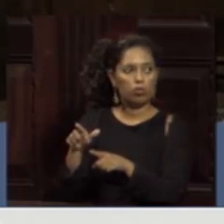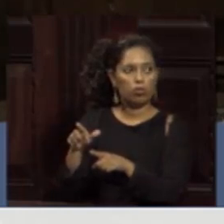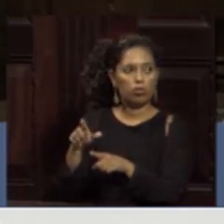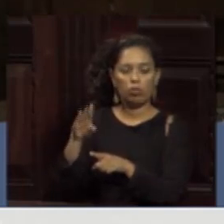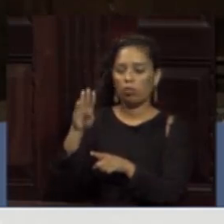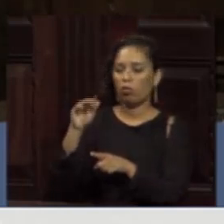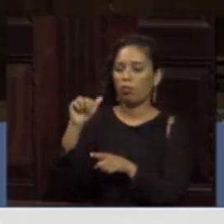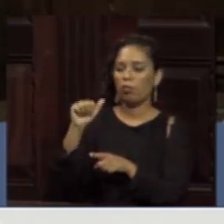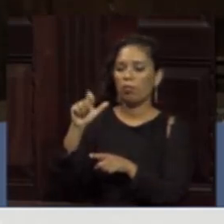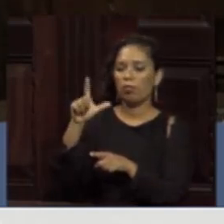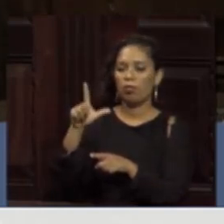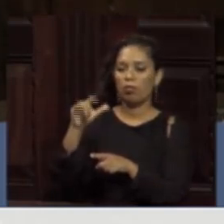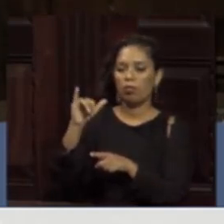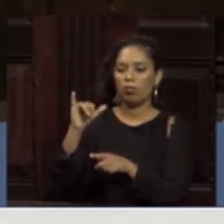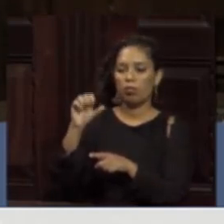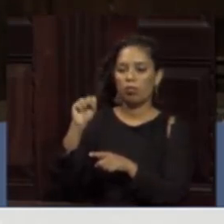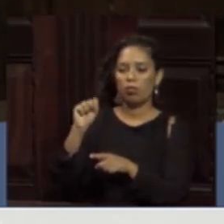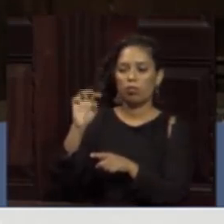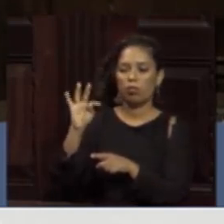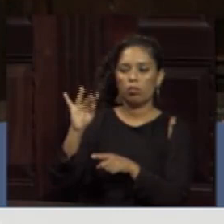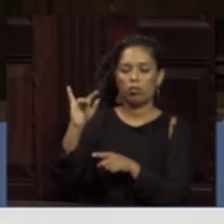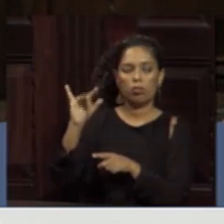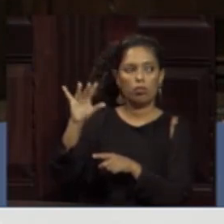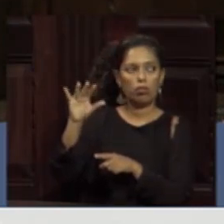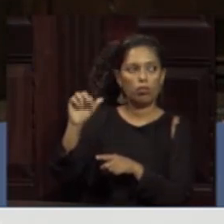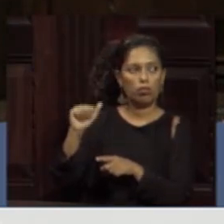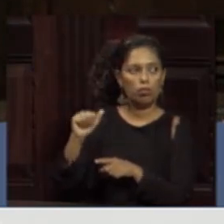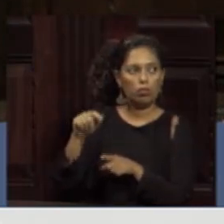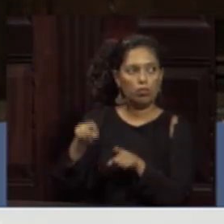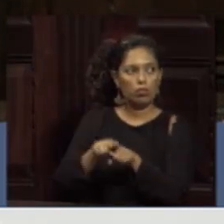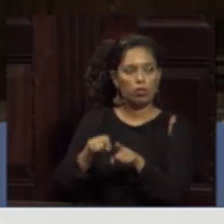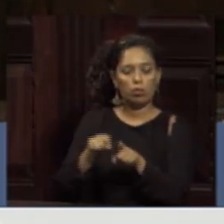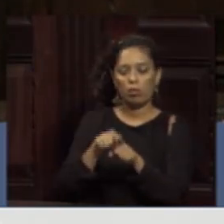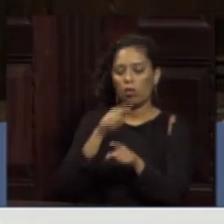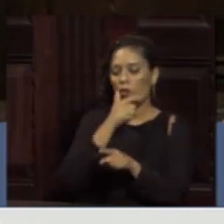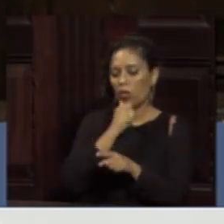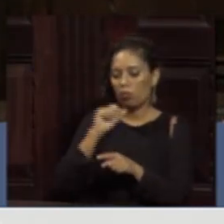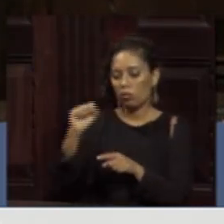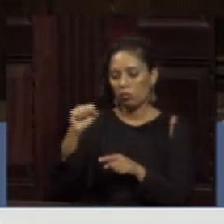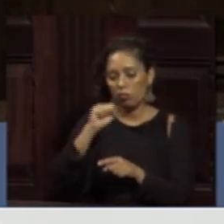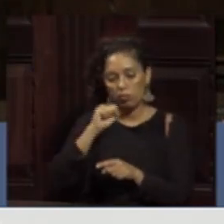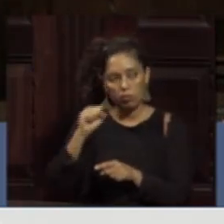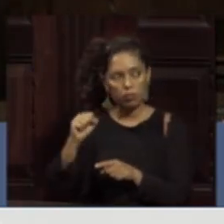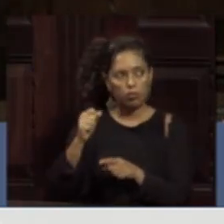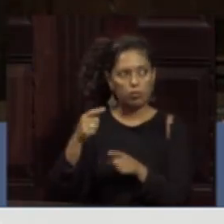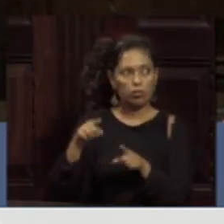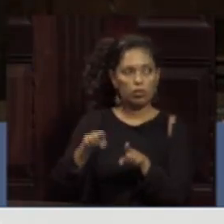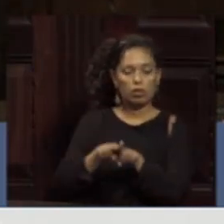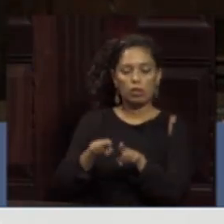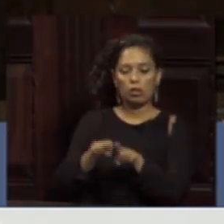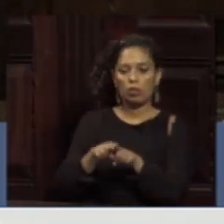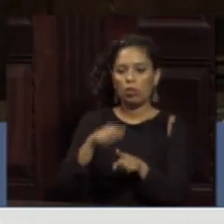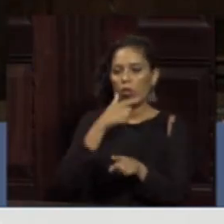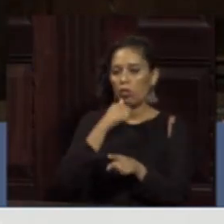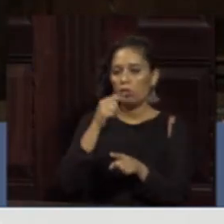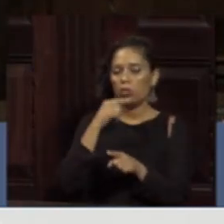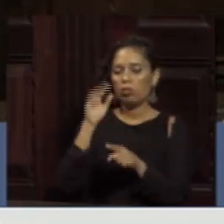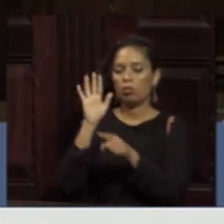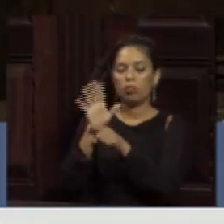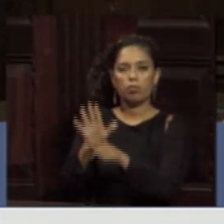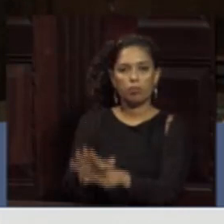do deputado Jânio Mendes, entrevistadores sociais e auxiliares de logística.